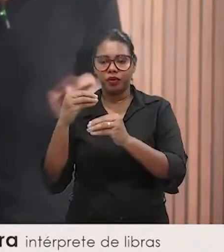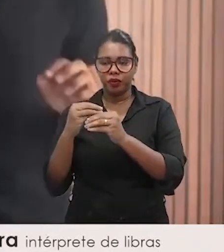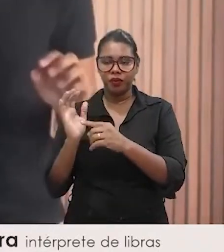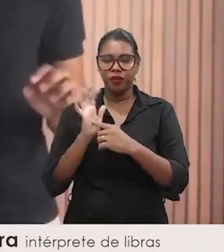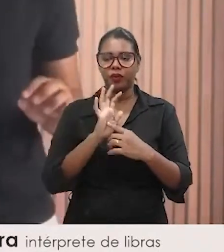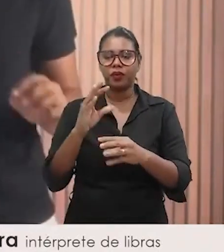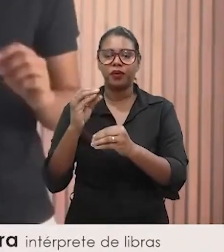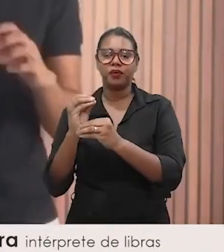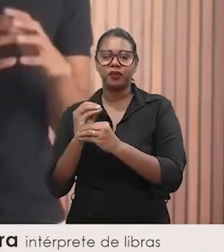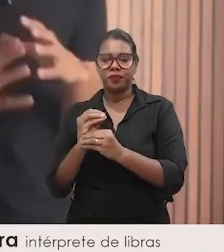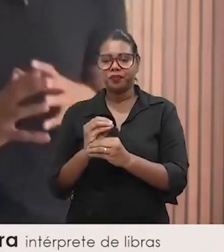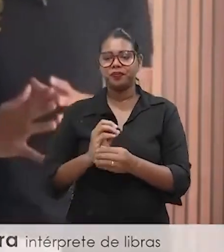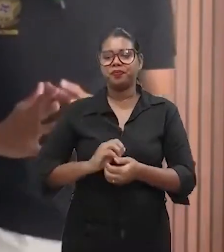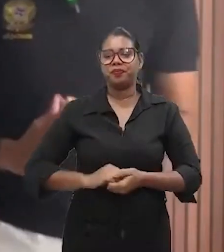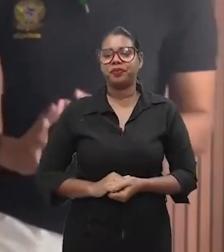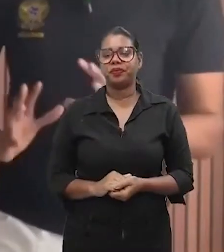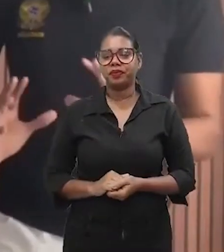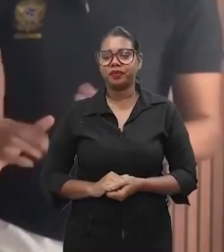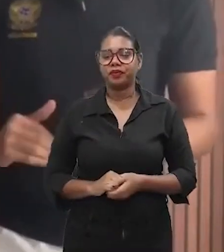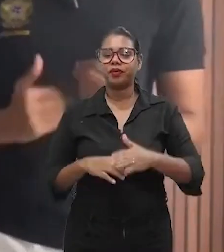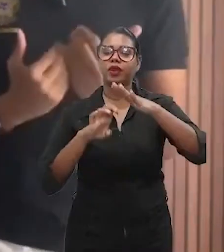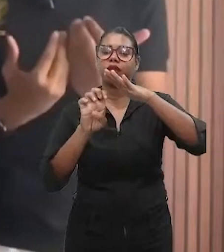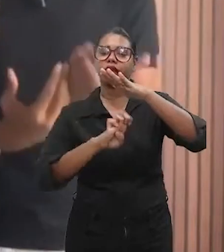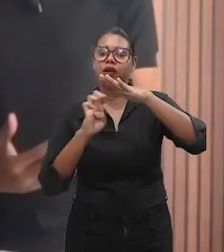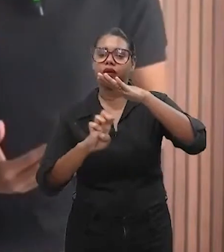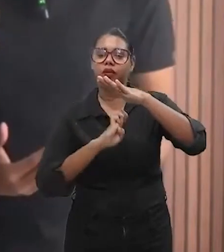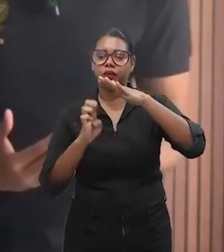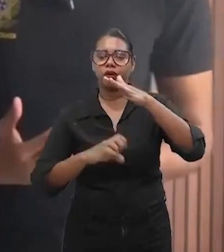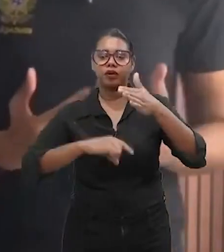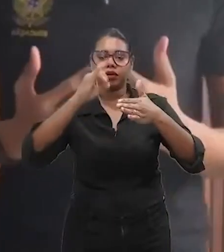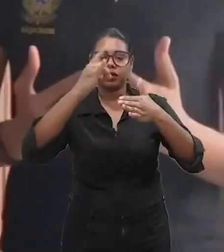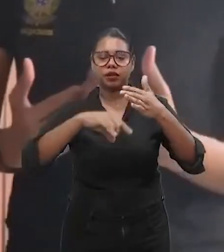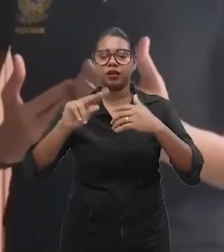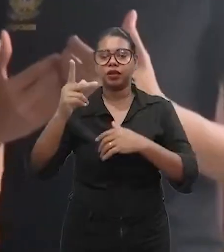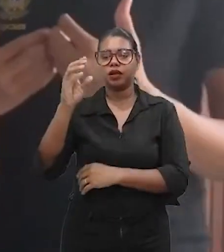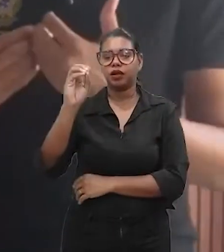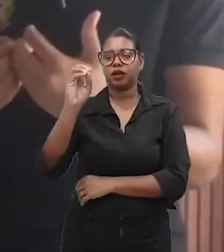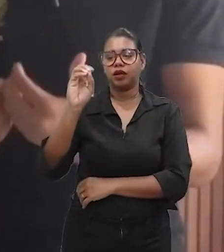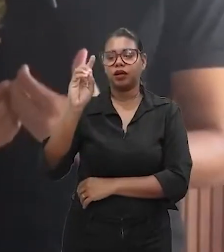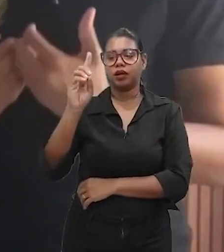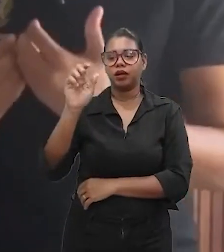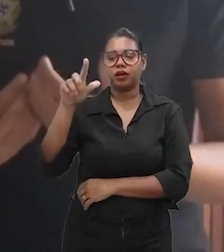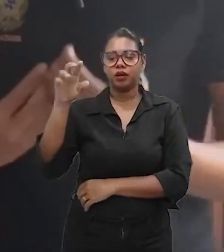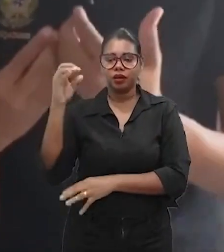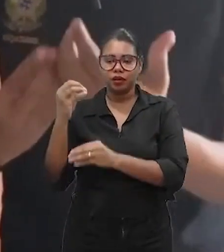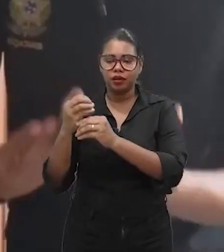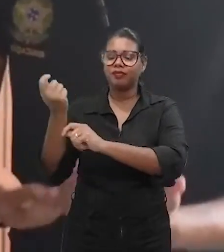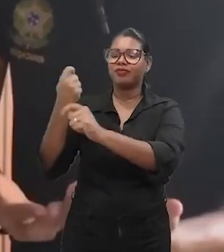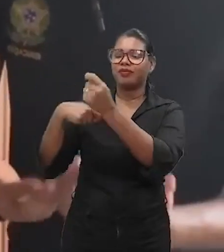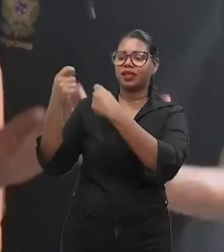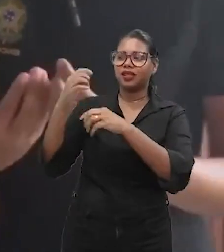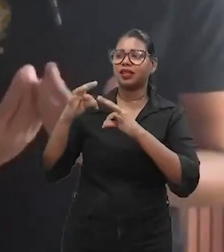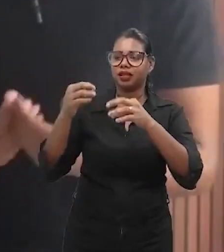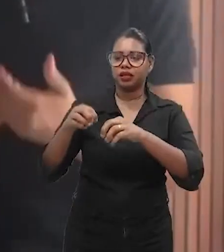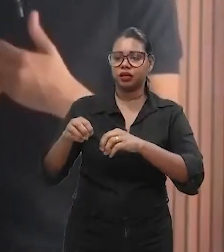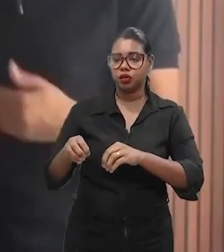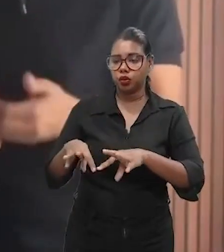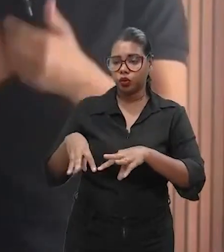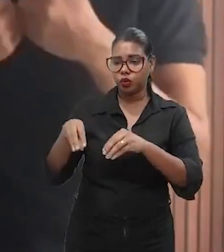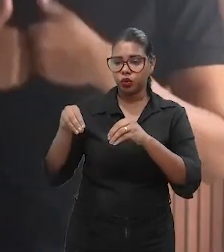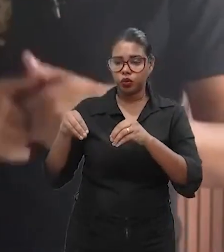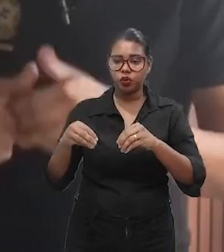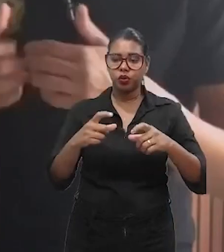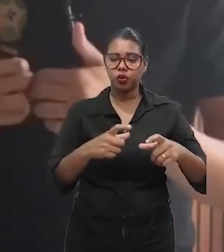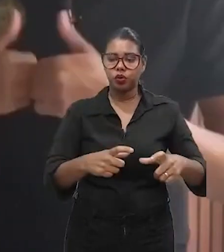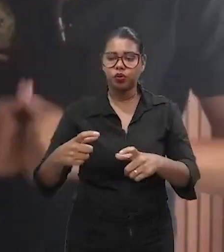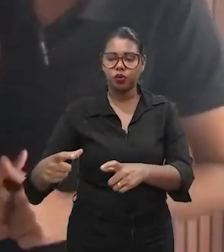Companhia das Índias Ocidentais. Era uma empresa contratada pela Holanda para administrar todas as terras que os